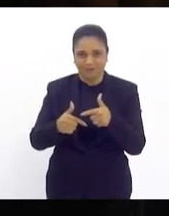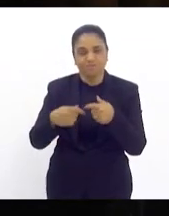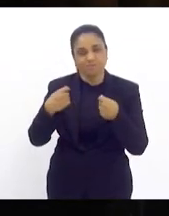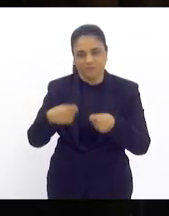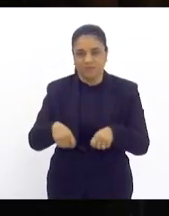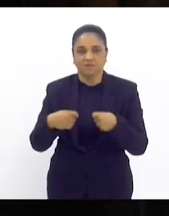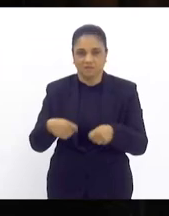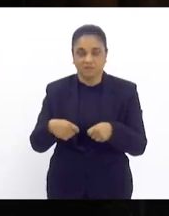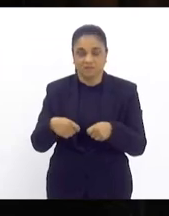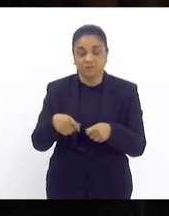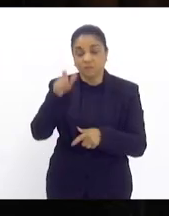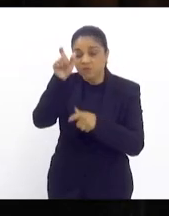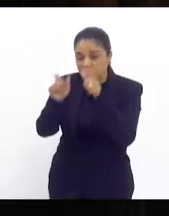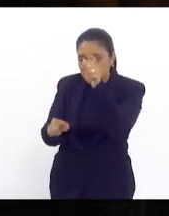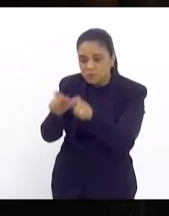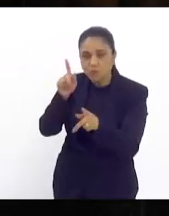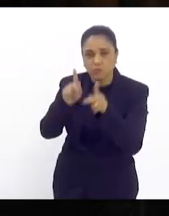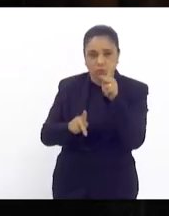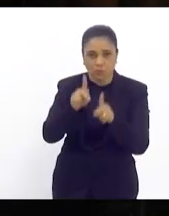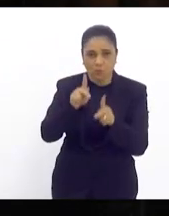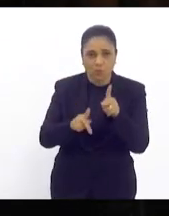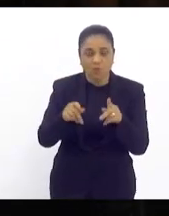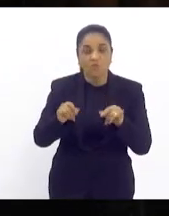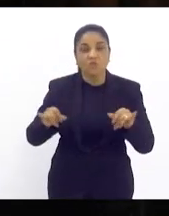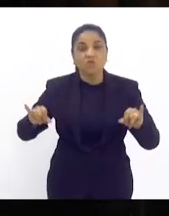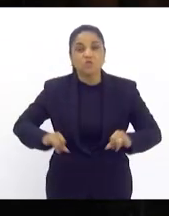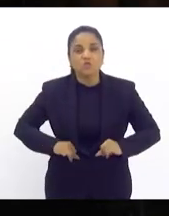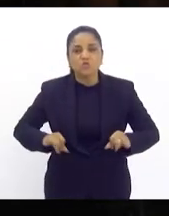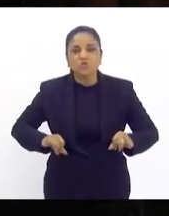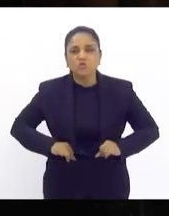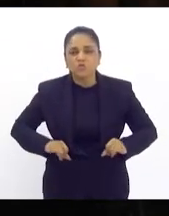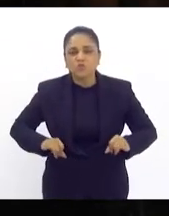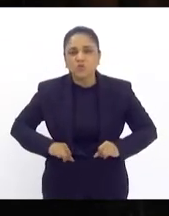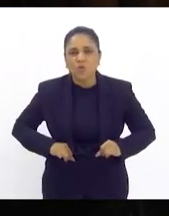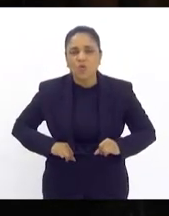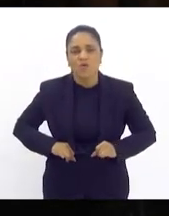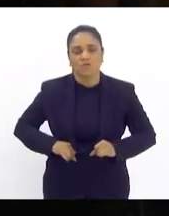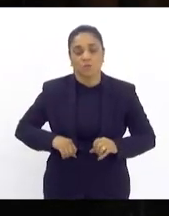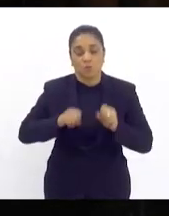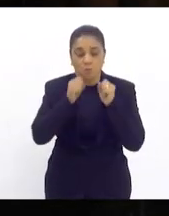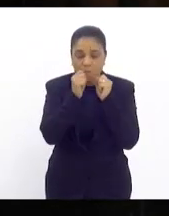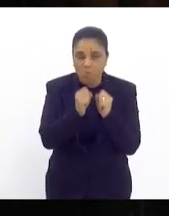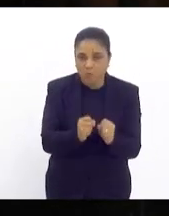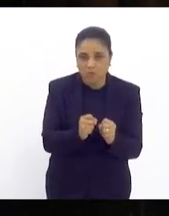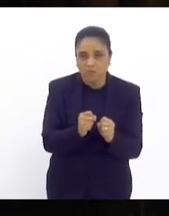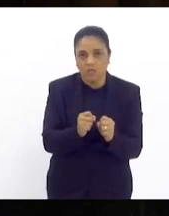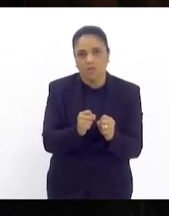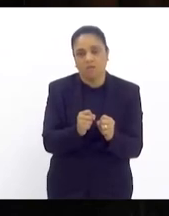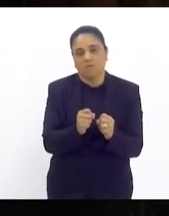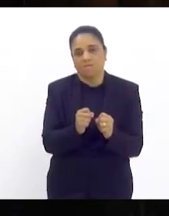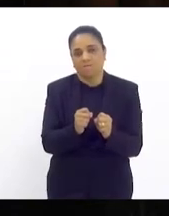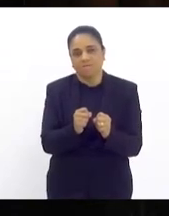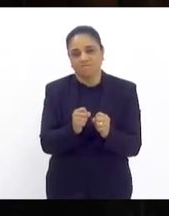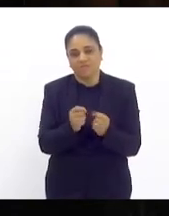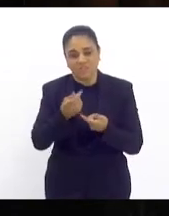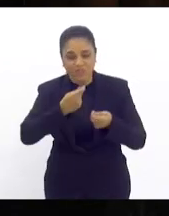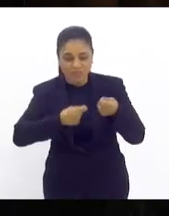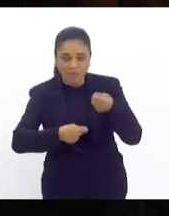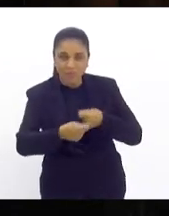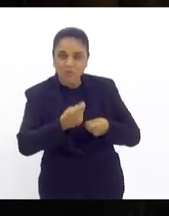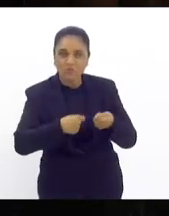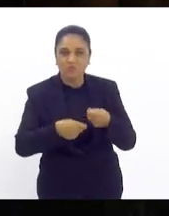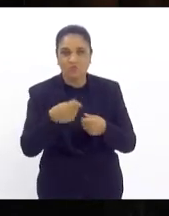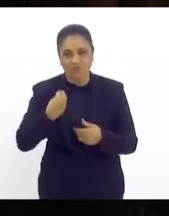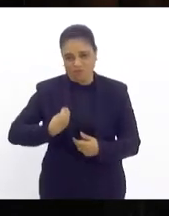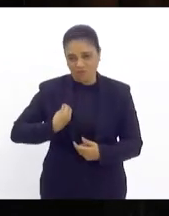aquelas que sofrem cotidianamente com a manutenção do Poder naqueles daquelas que negociaram com as suas